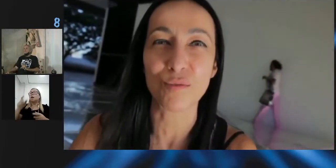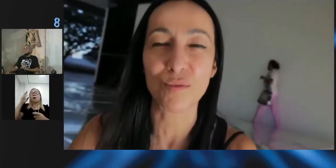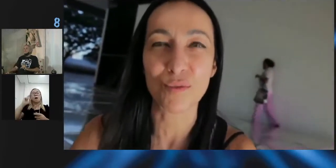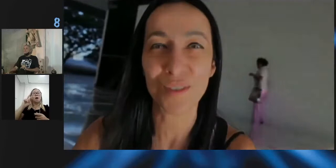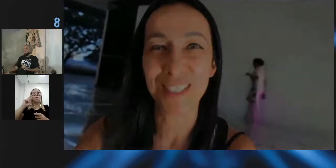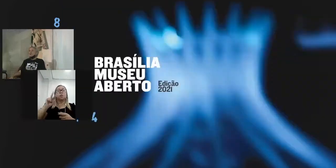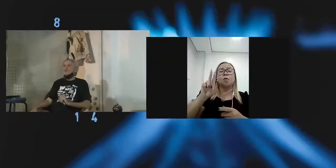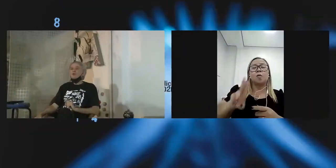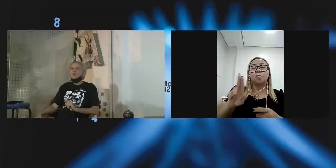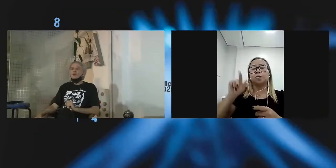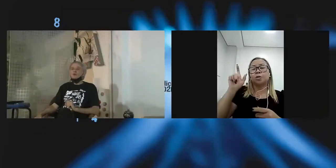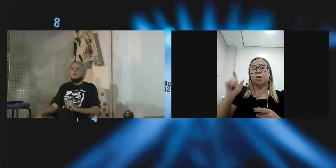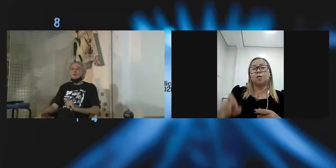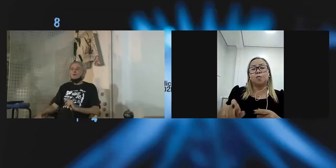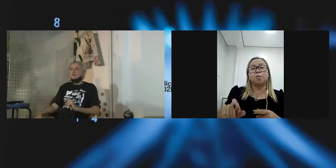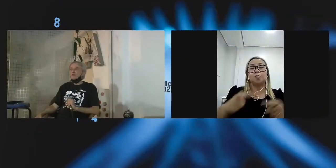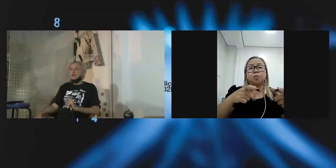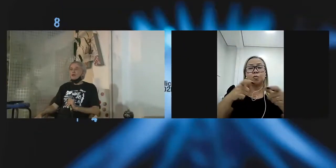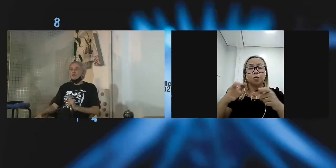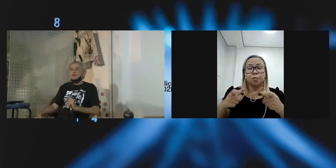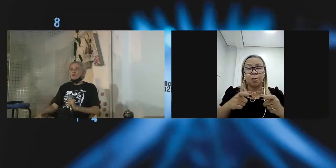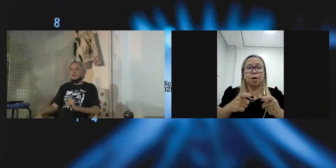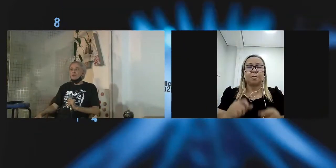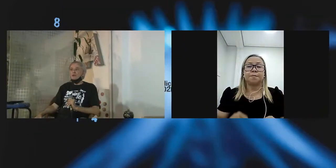nosso discurso?